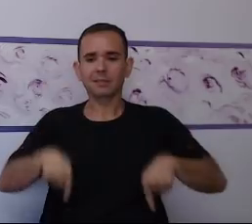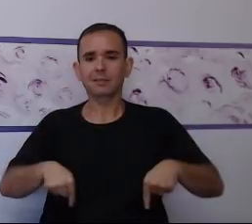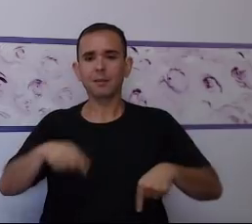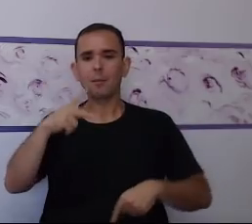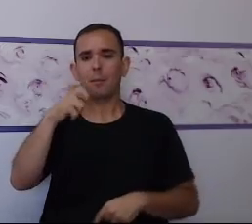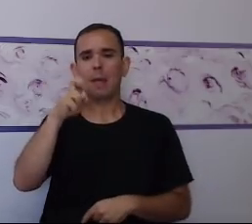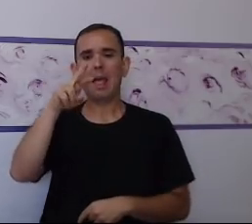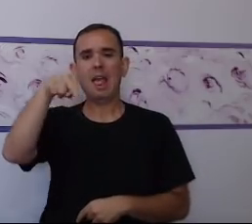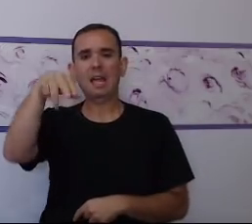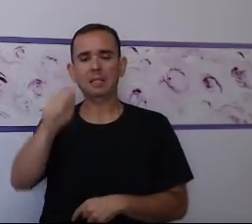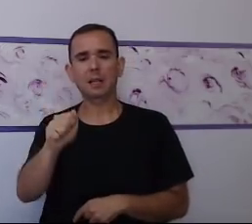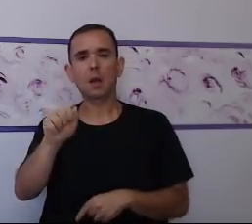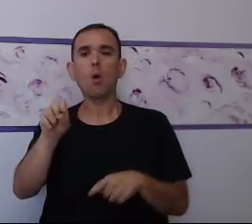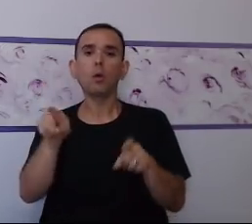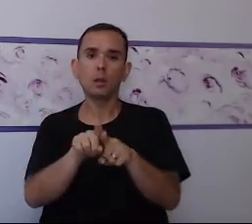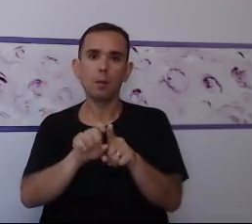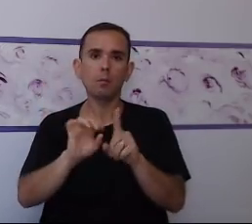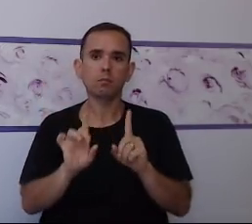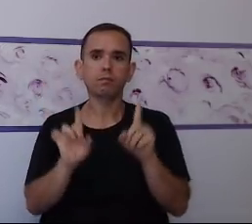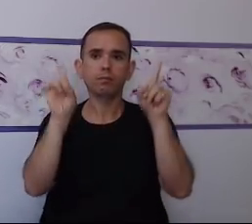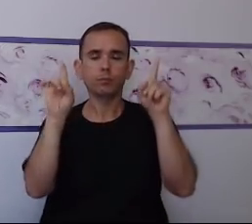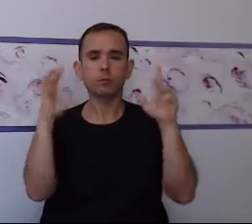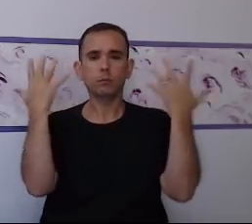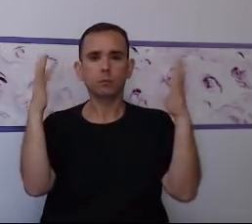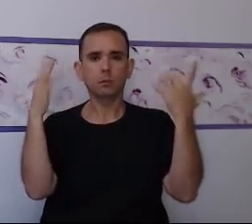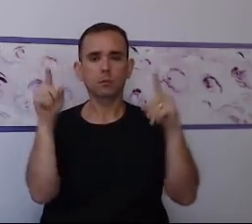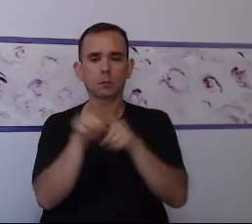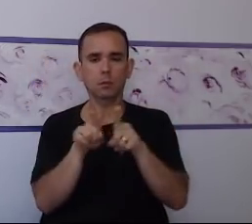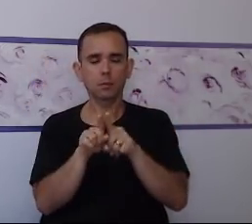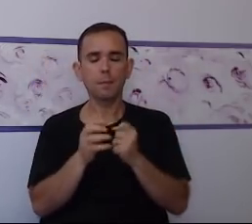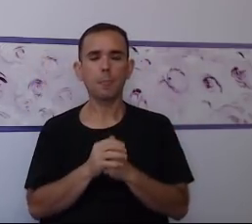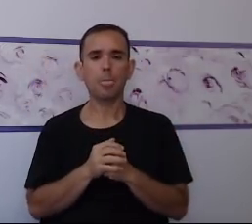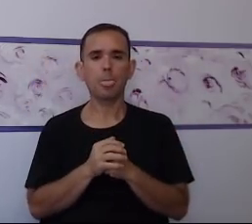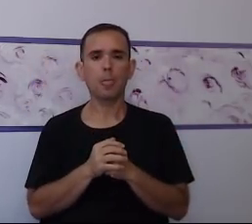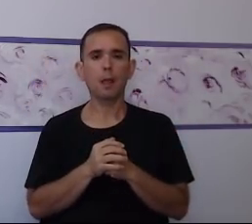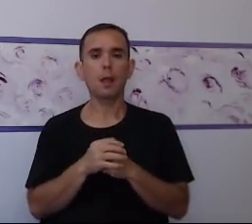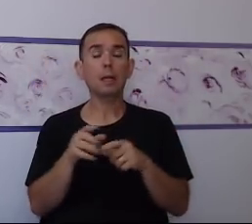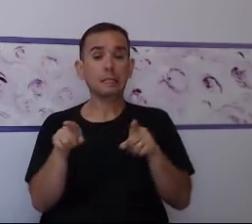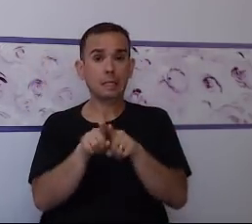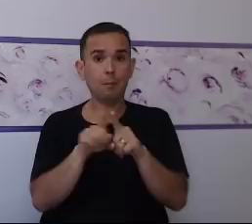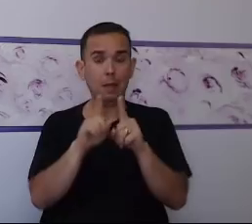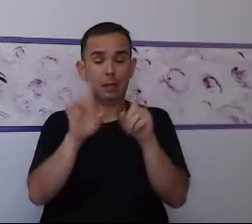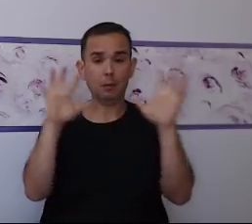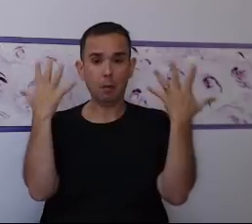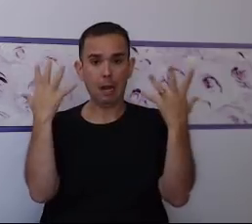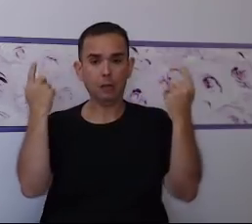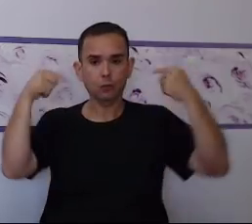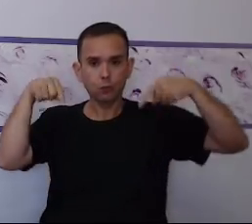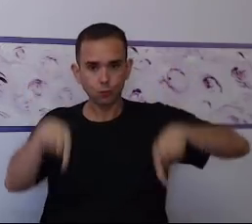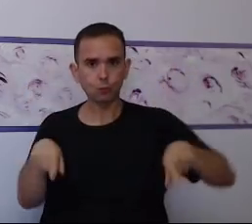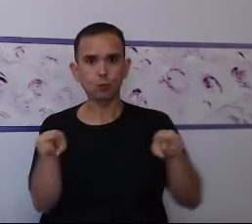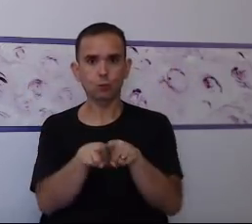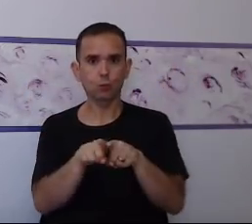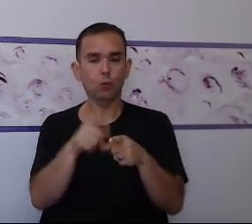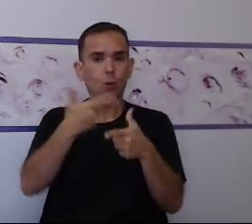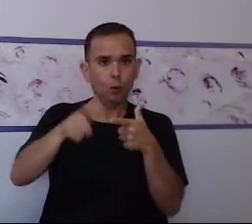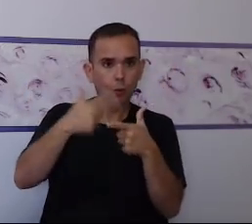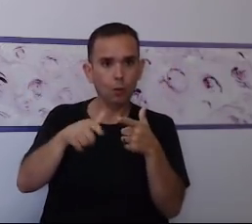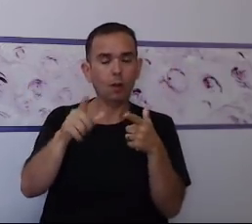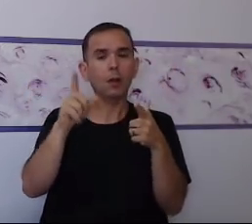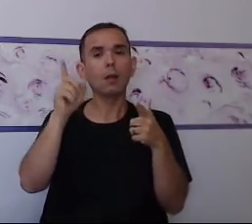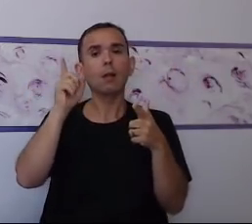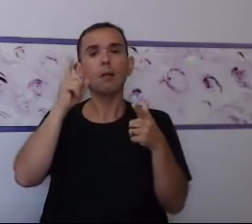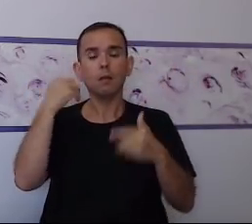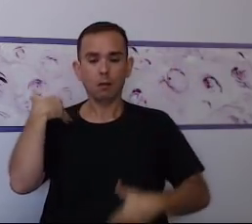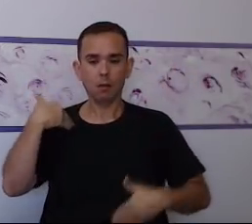algum comprometimento dos braços. Nos casos em que tanto os braços quanto as pernas estão comprometidos, assim como o